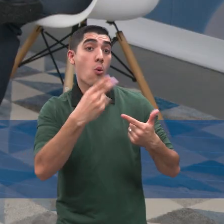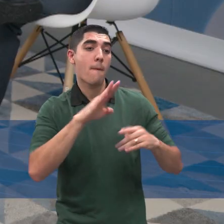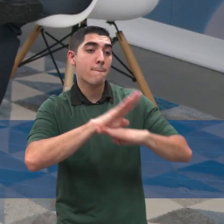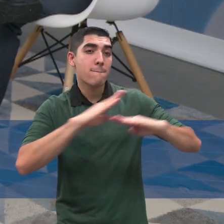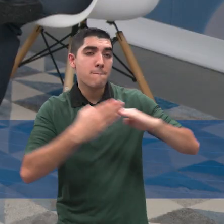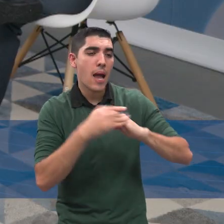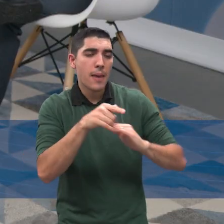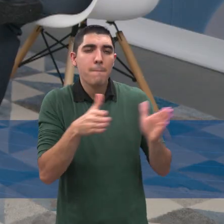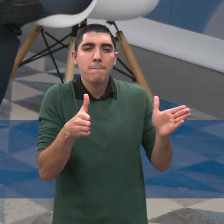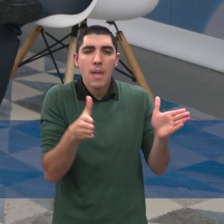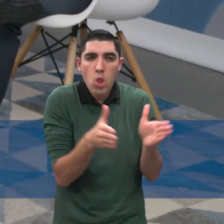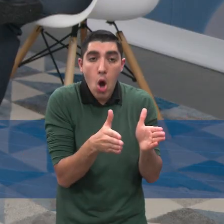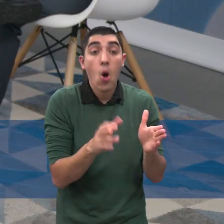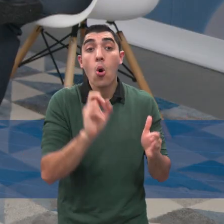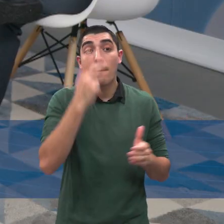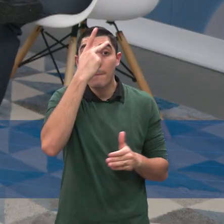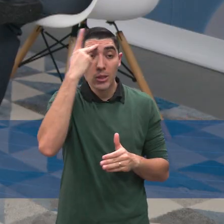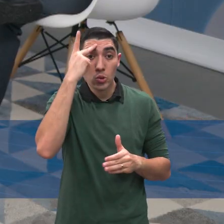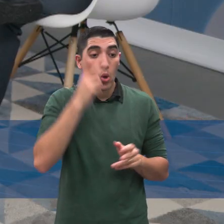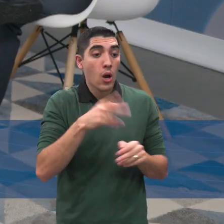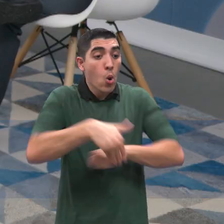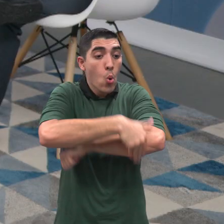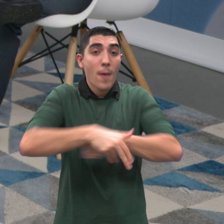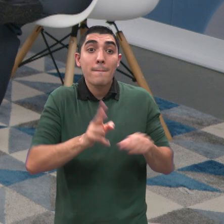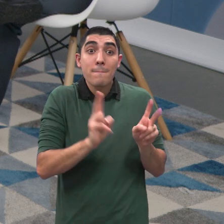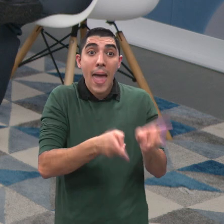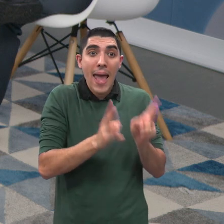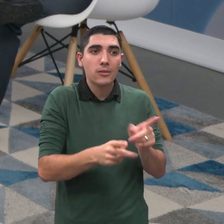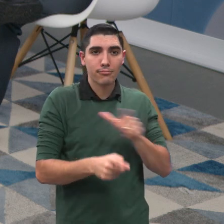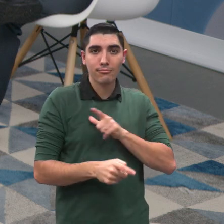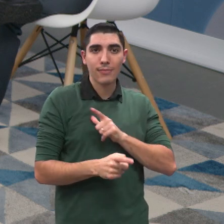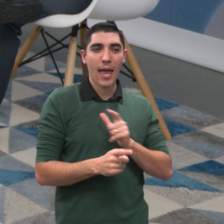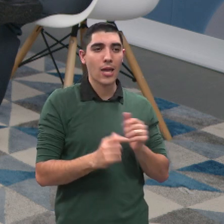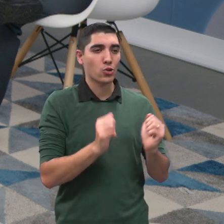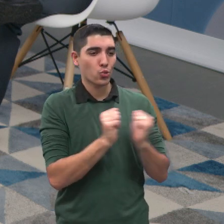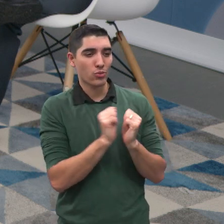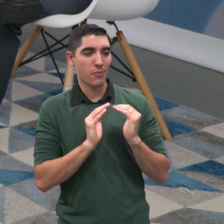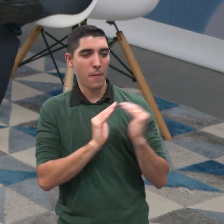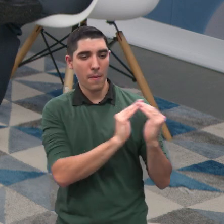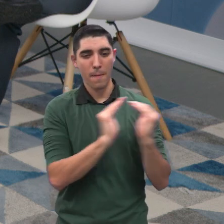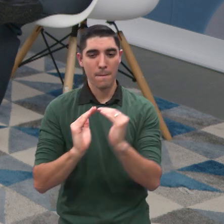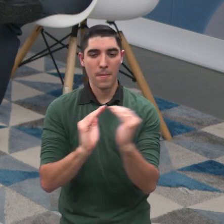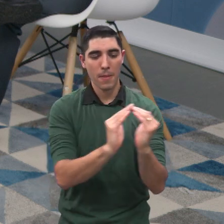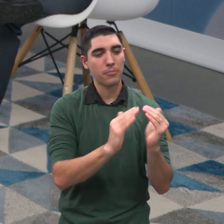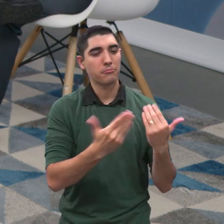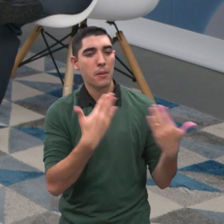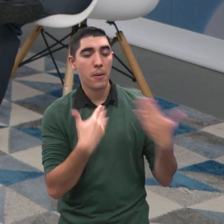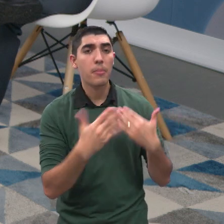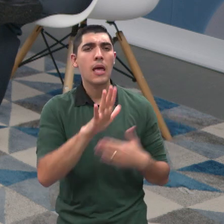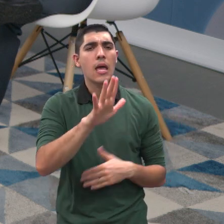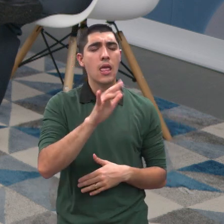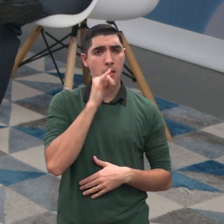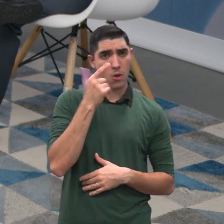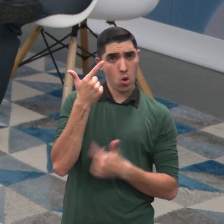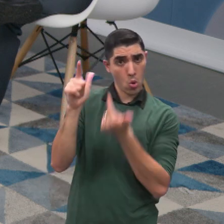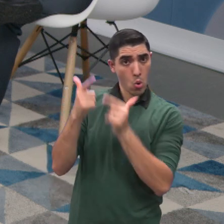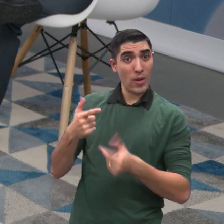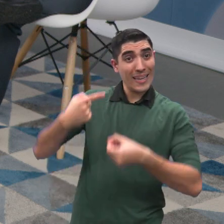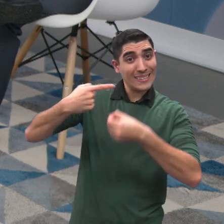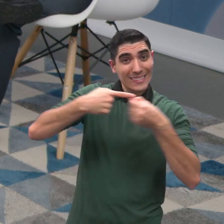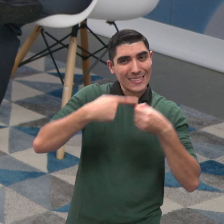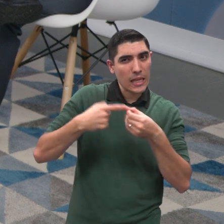ou então entre as pessoas da mesma rua, uma coisa que a gente tinha, né, e foi se perdendo. Hoje, em cidades menores,